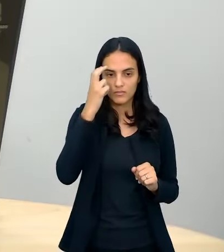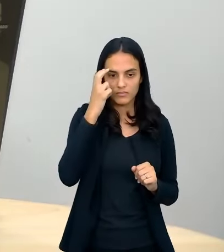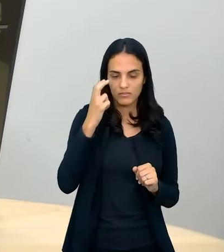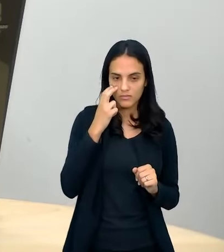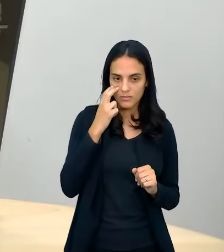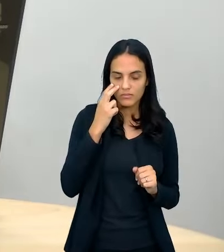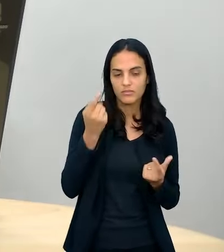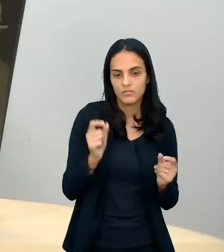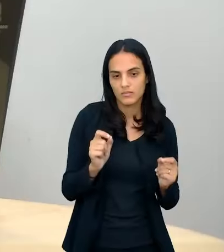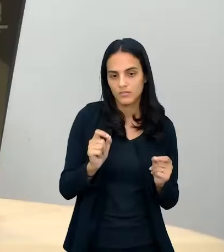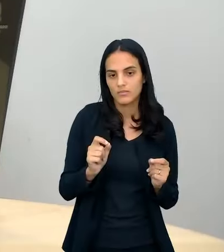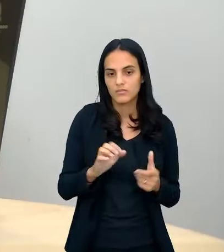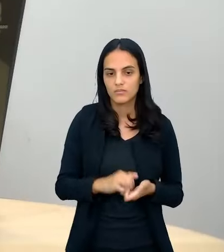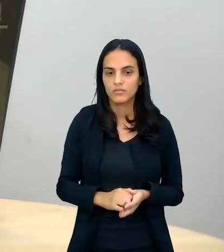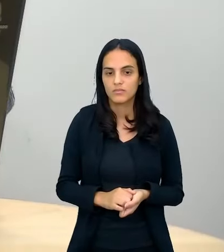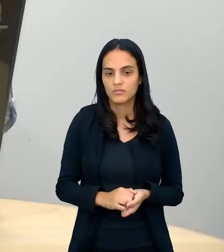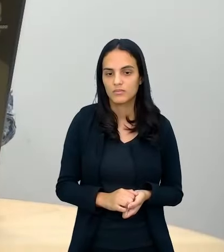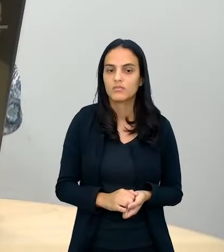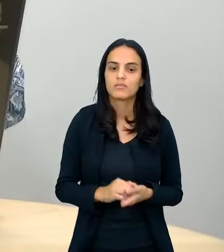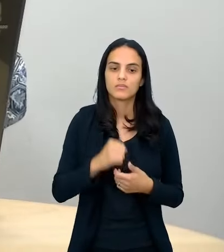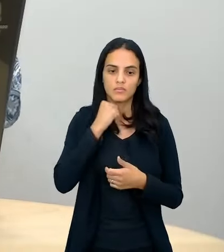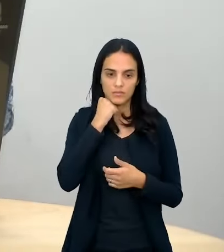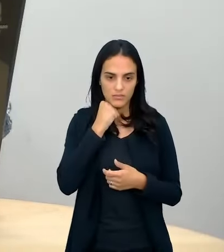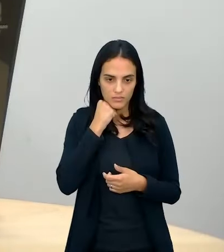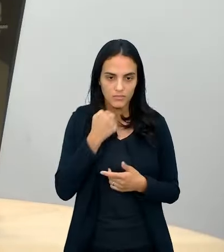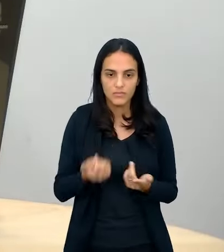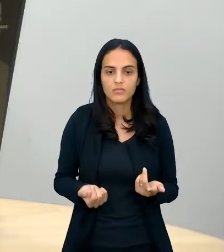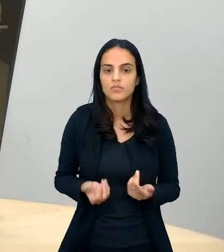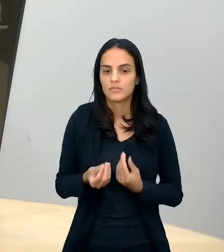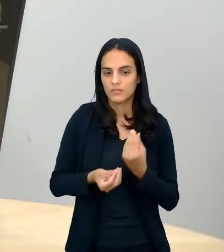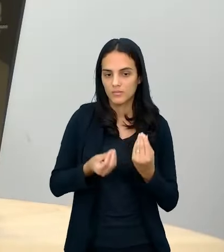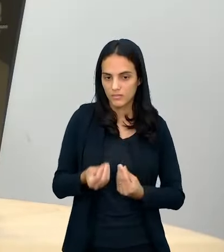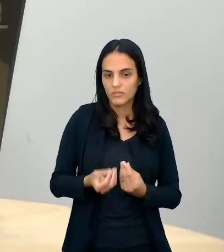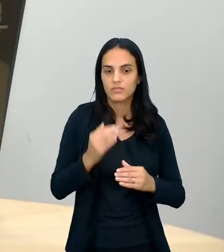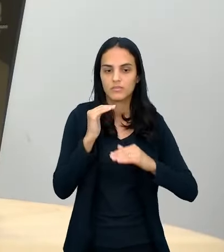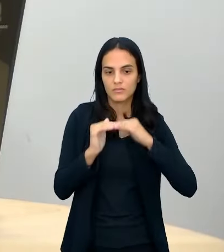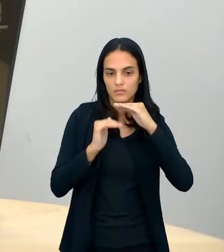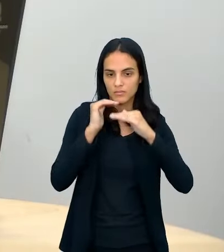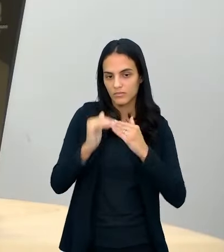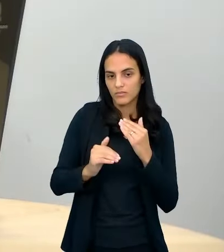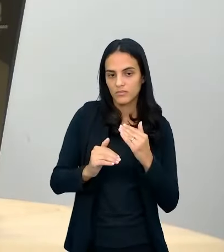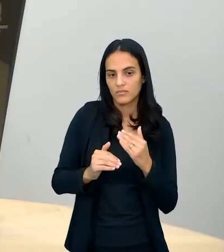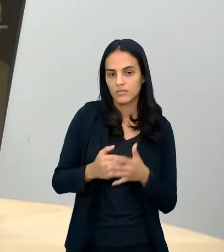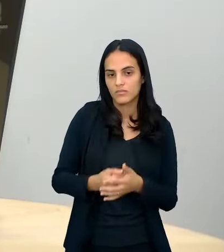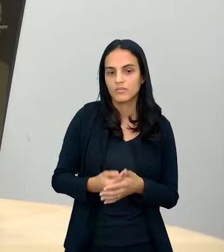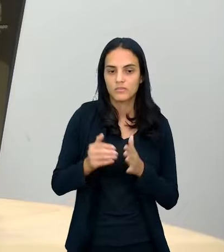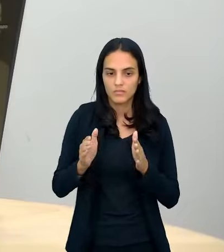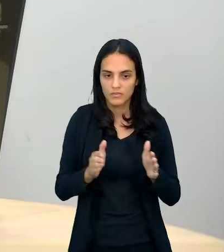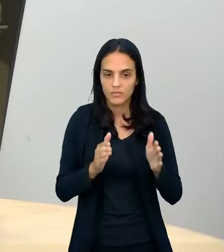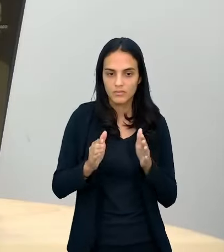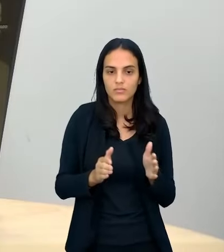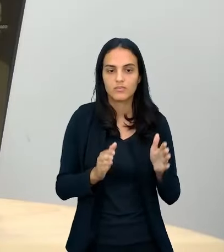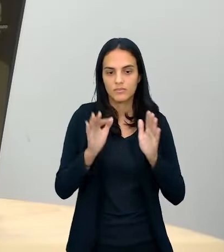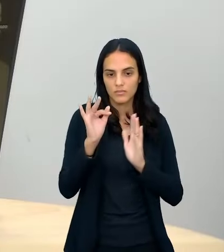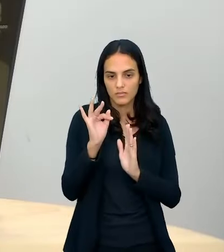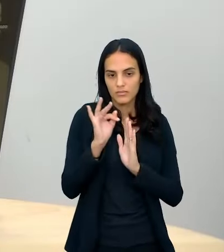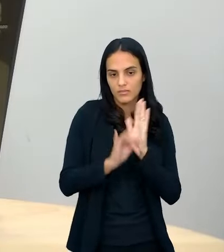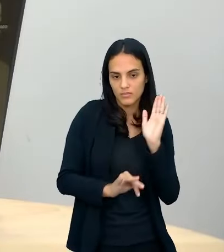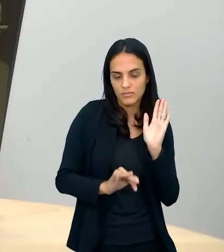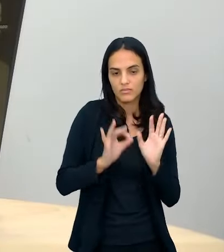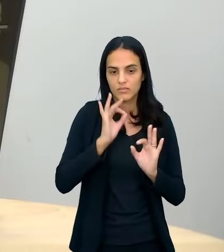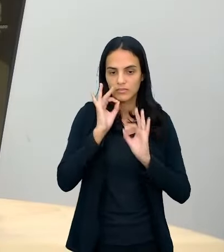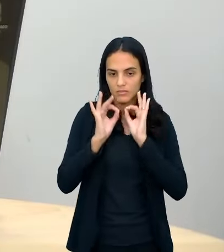cultura por meio da ciência e como que ela vai se desenvolvendo, o componente de produção e textual